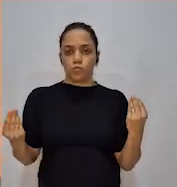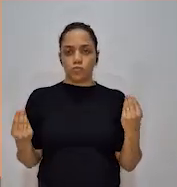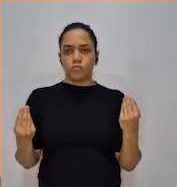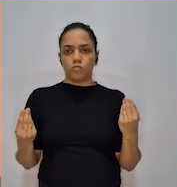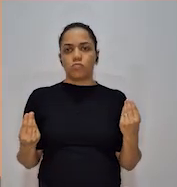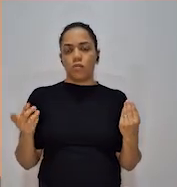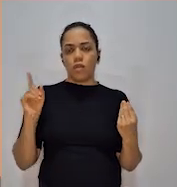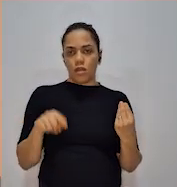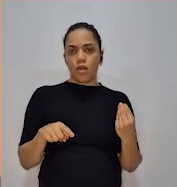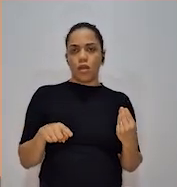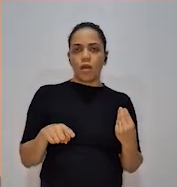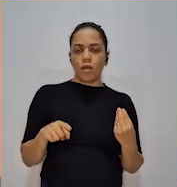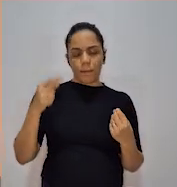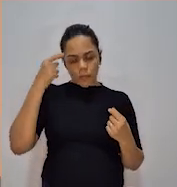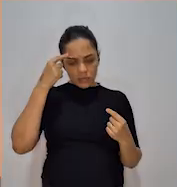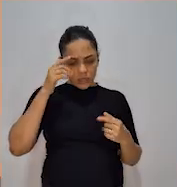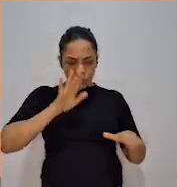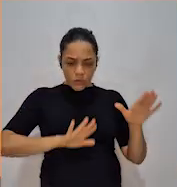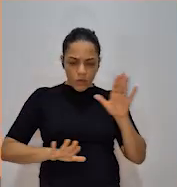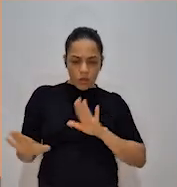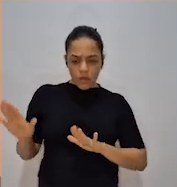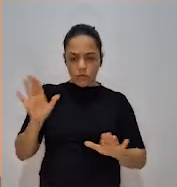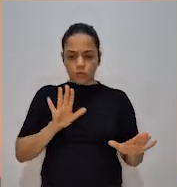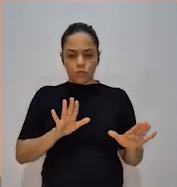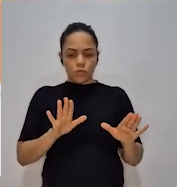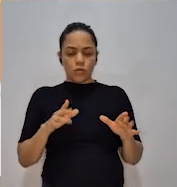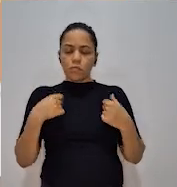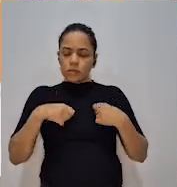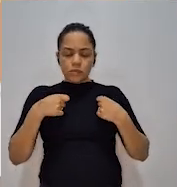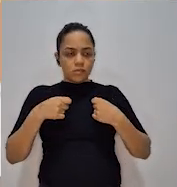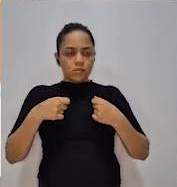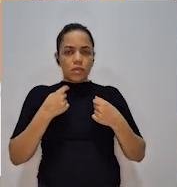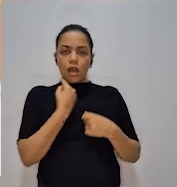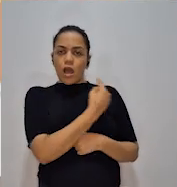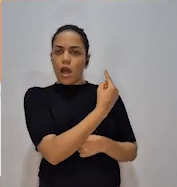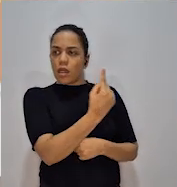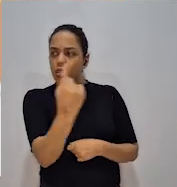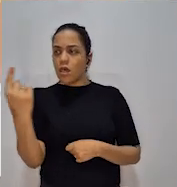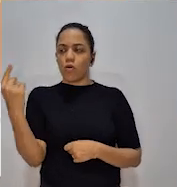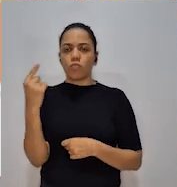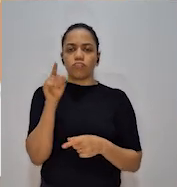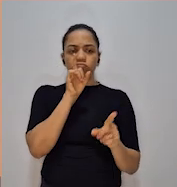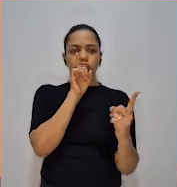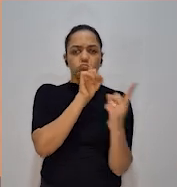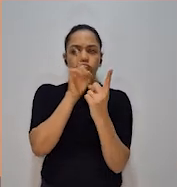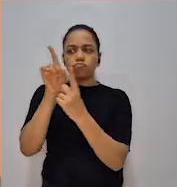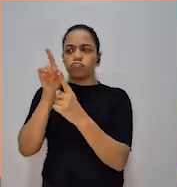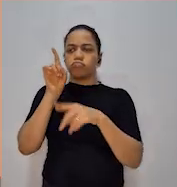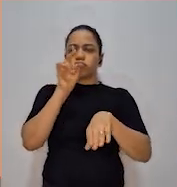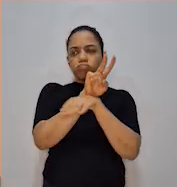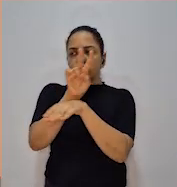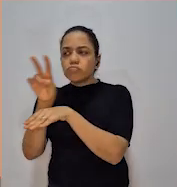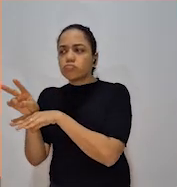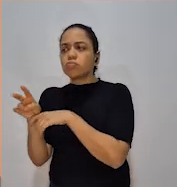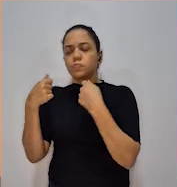diversidade, sobre essa perspectiva dos cuidados, onde os lugares são bons, né, para todas as pessoas, são bons também para as pessoas com marcadores